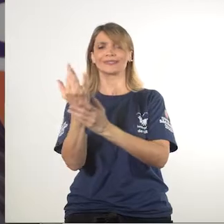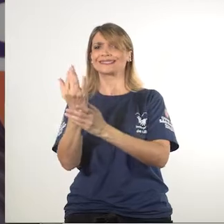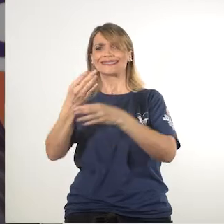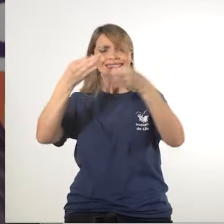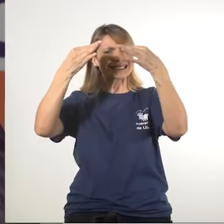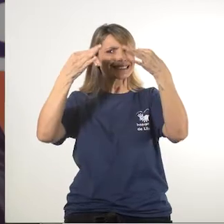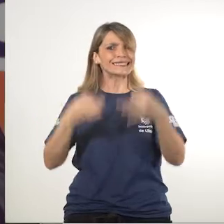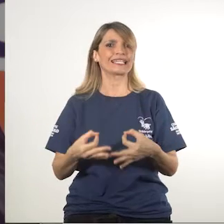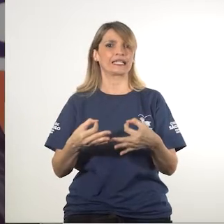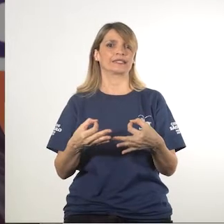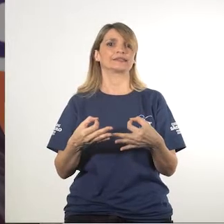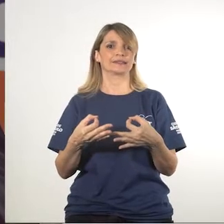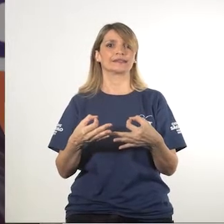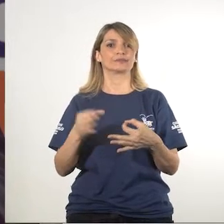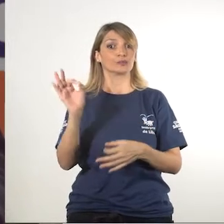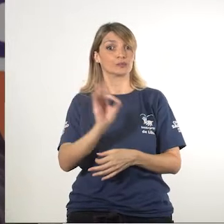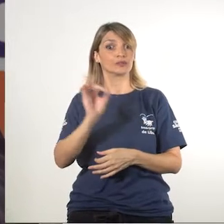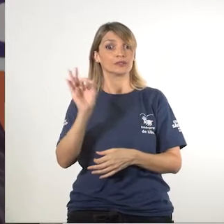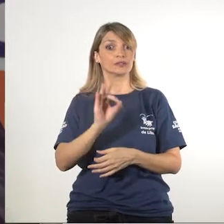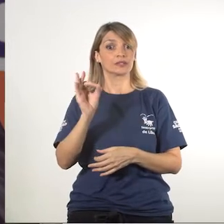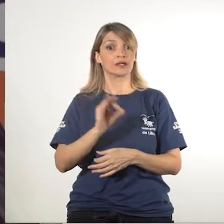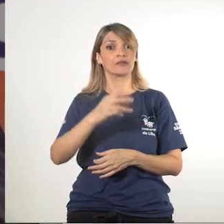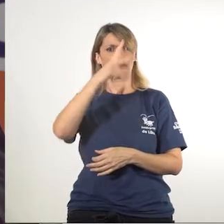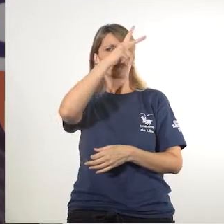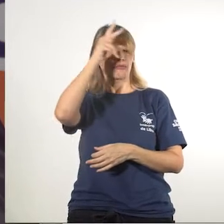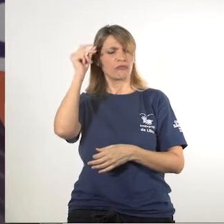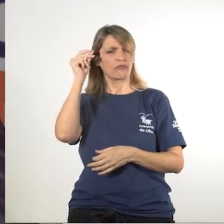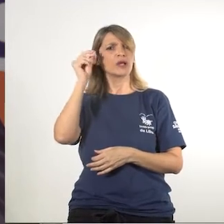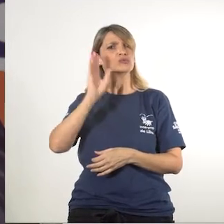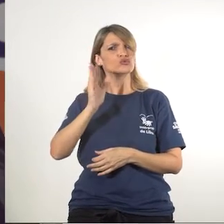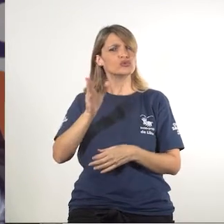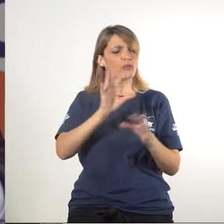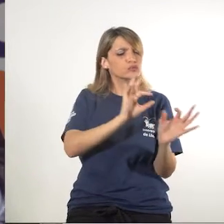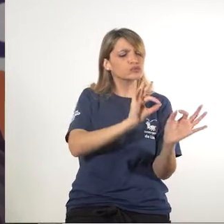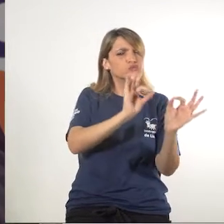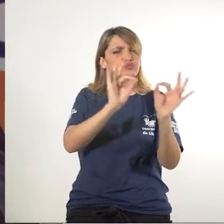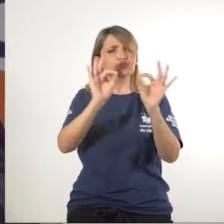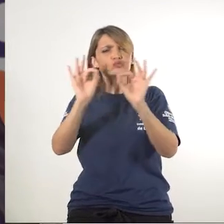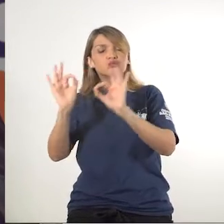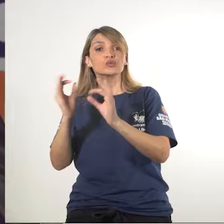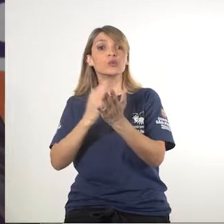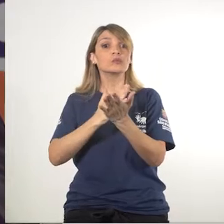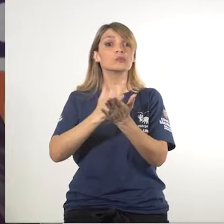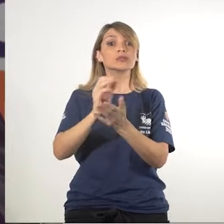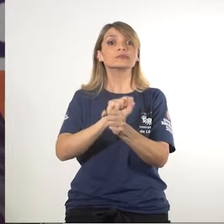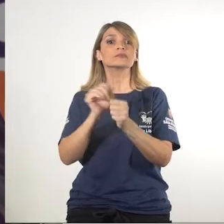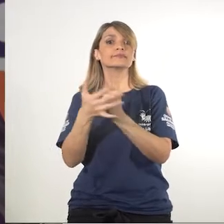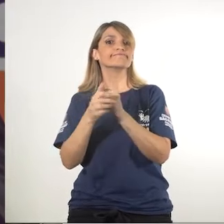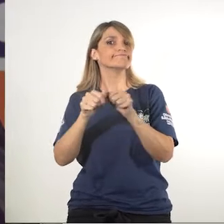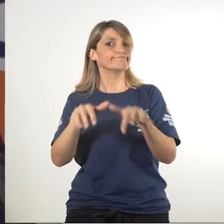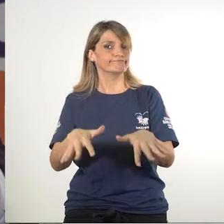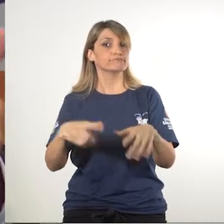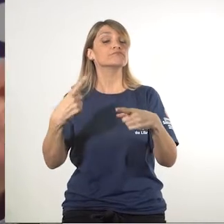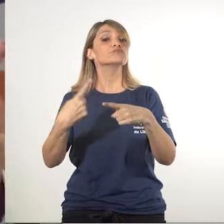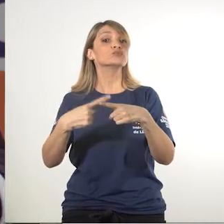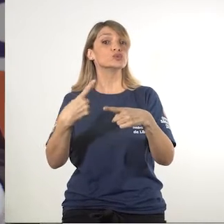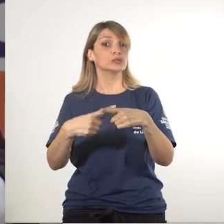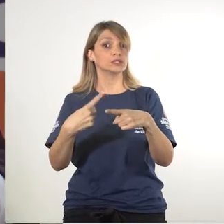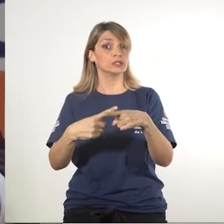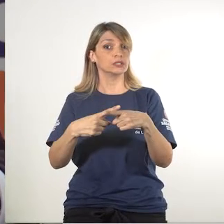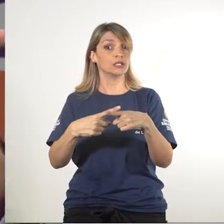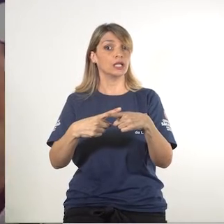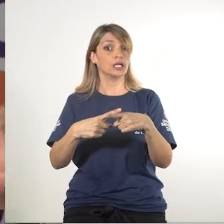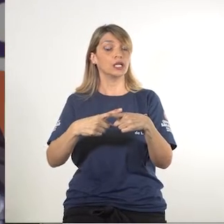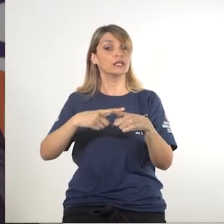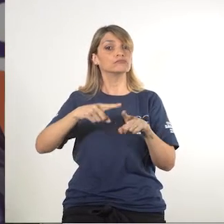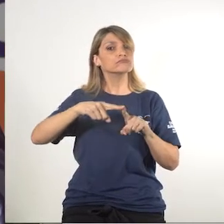objetivo e preciso, e o senhor vem acompanhando isso desde o começo da pandemia, porque além dos contadores de